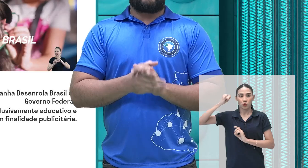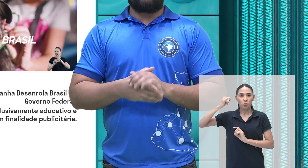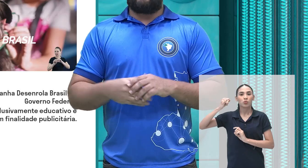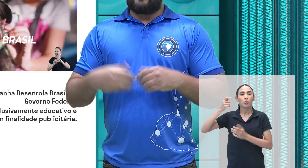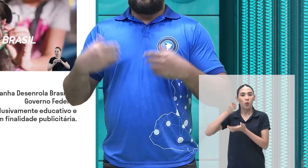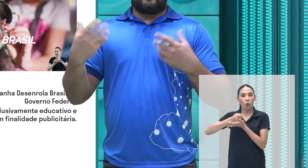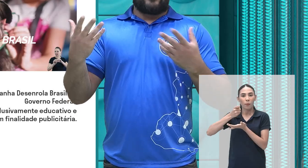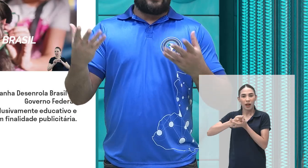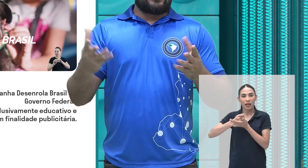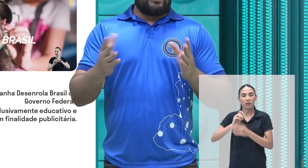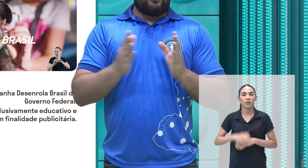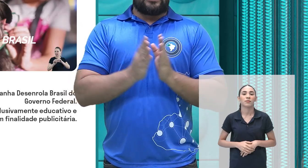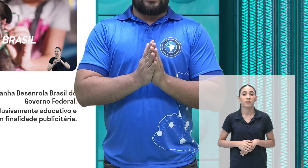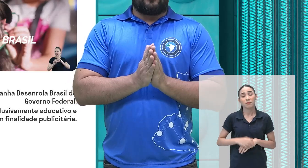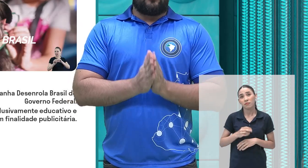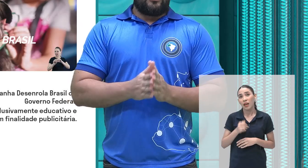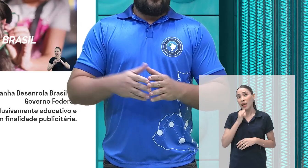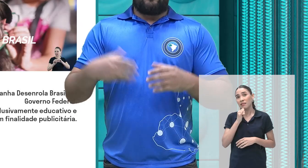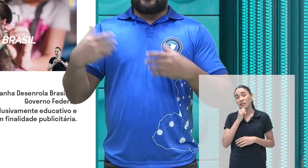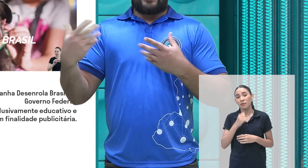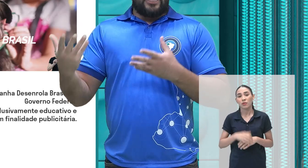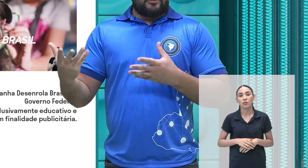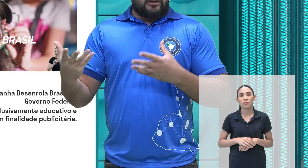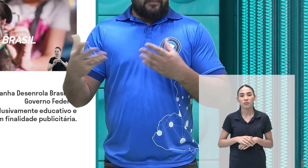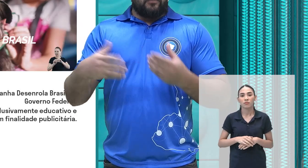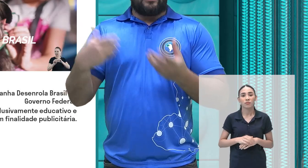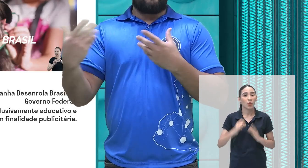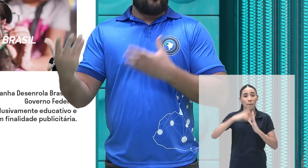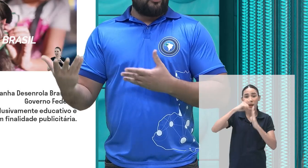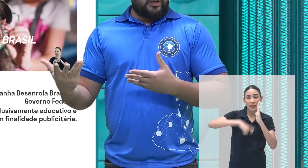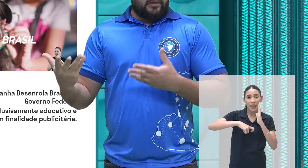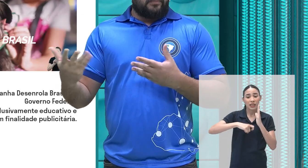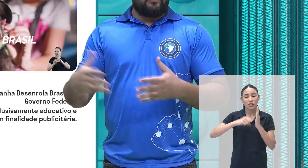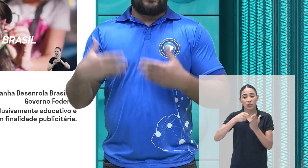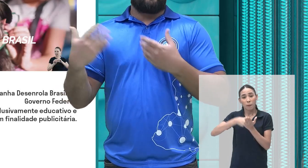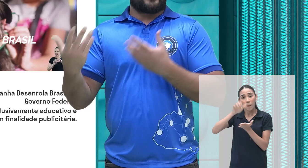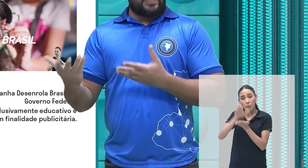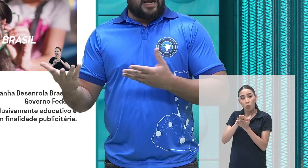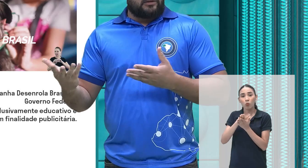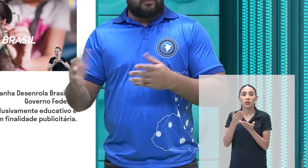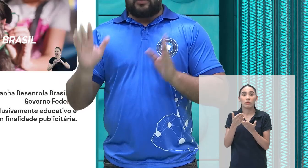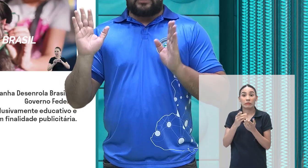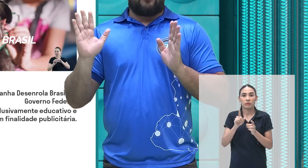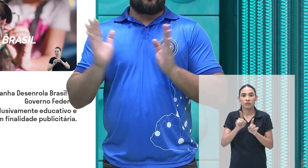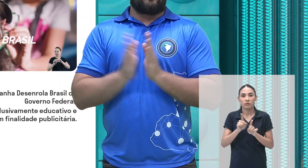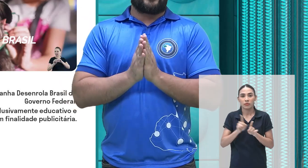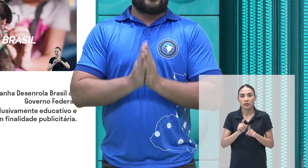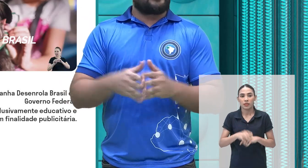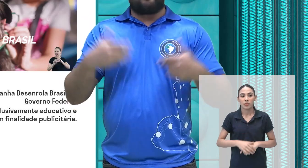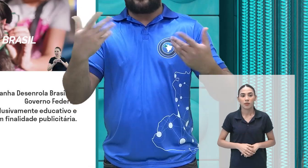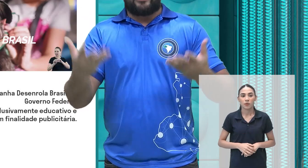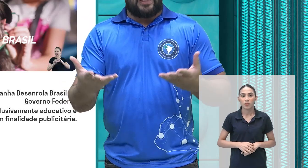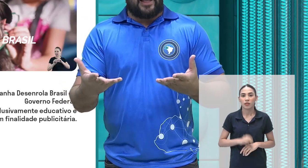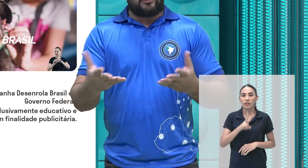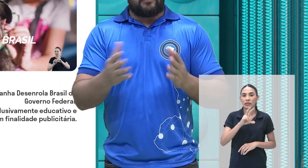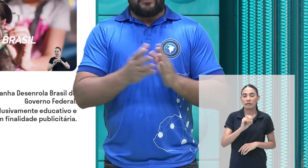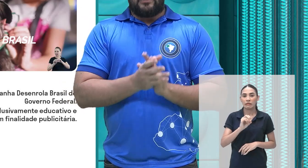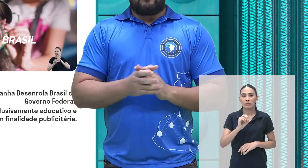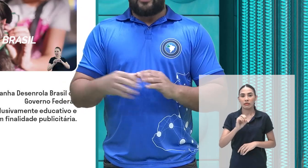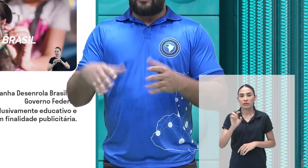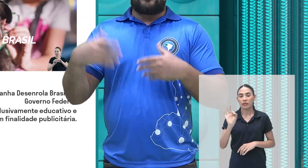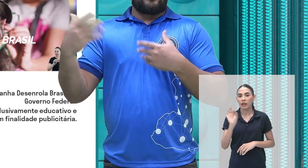cima desse valor. Você vai receber, por exemplo, uma taxa, uma multa pelo atraso, por exemplo, vamos colocar de